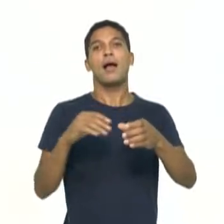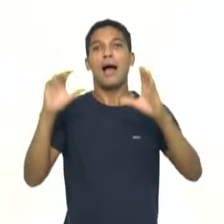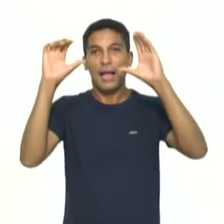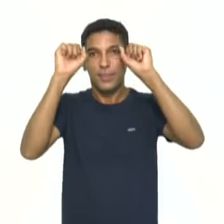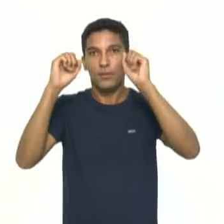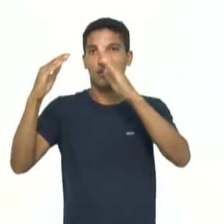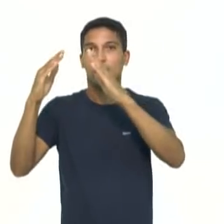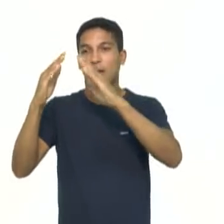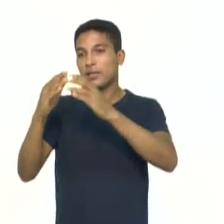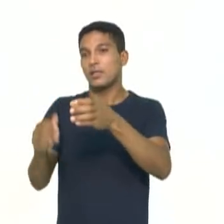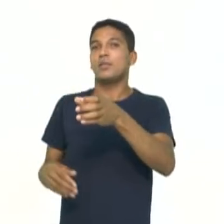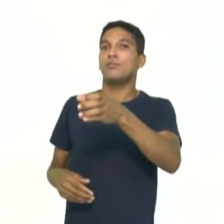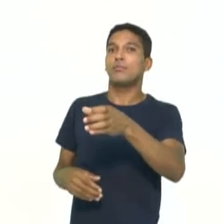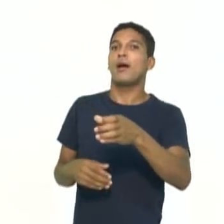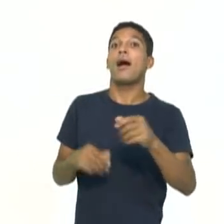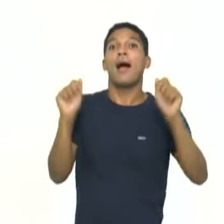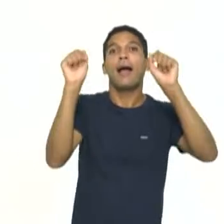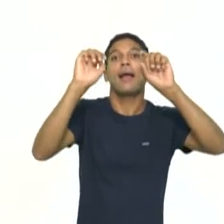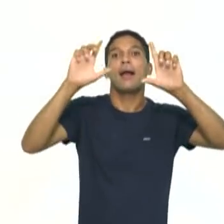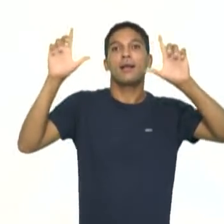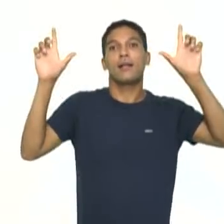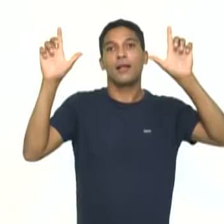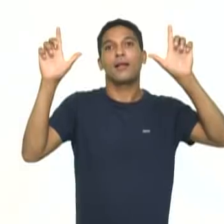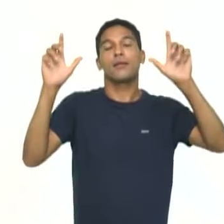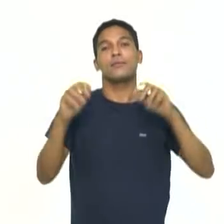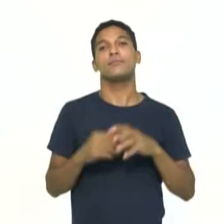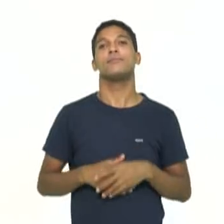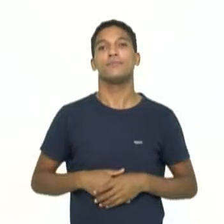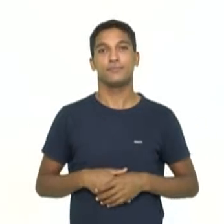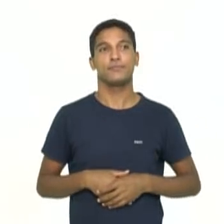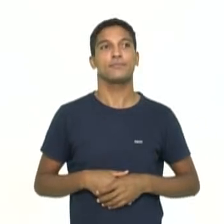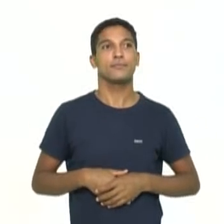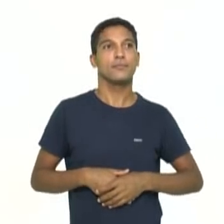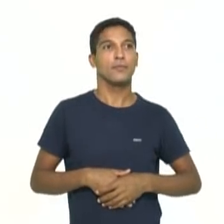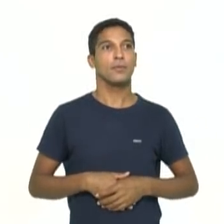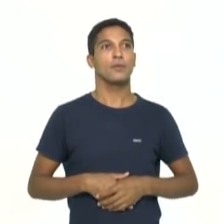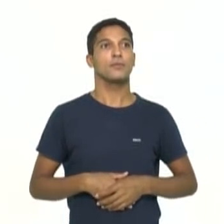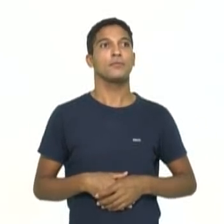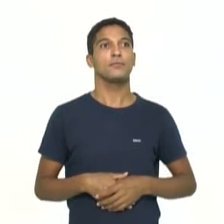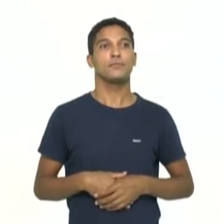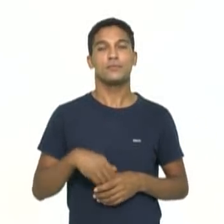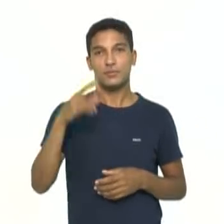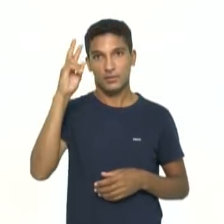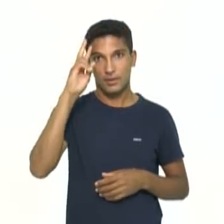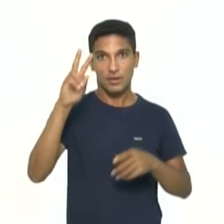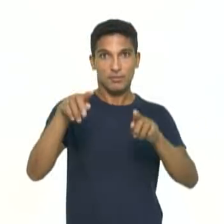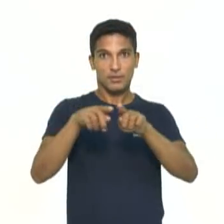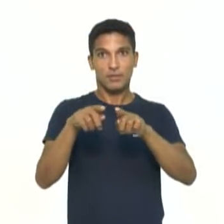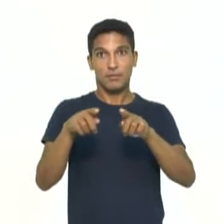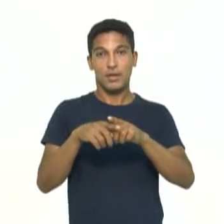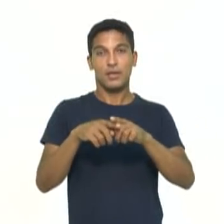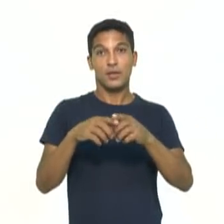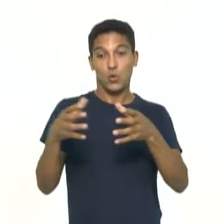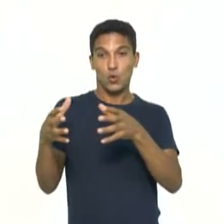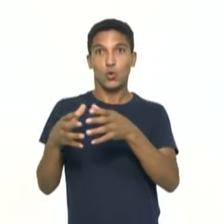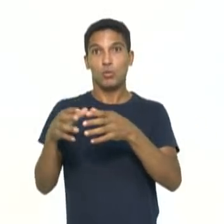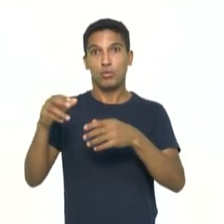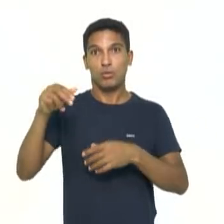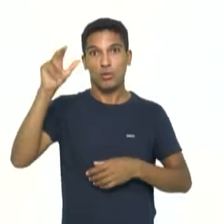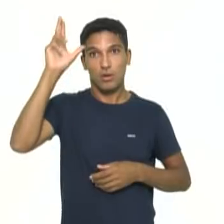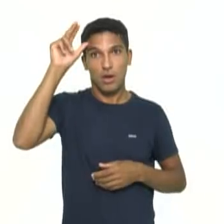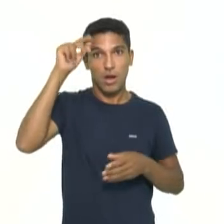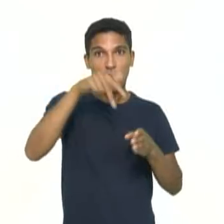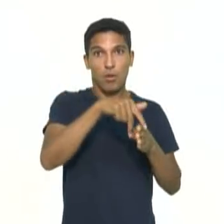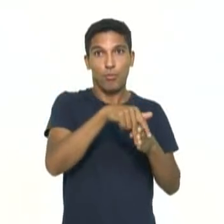trouxe para vocês? E tem mais uma coisinha. Lembra que a professora comentou que eles passavam meses e meses, às vezes